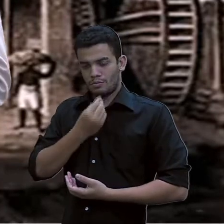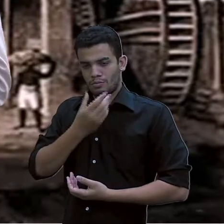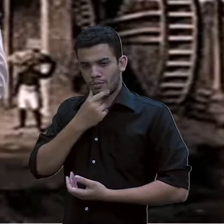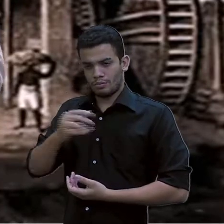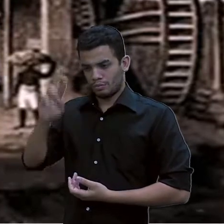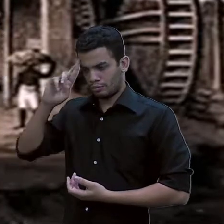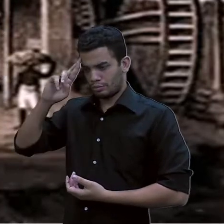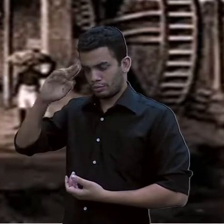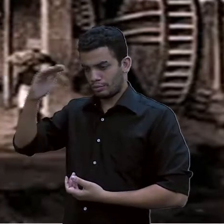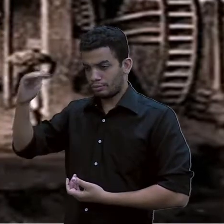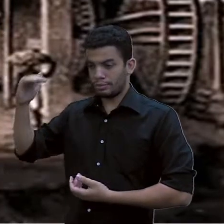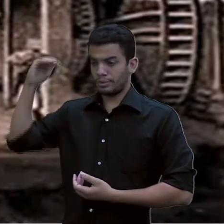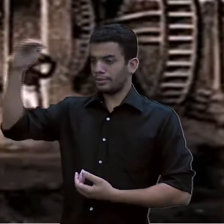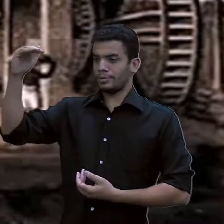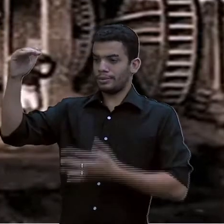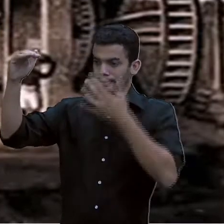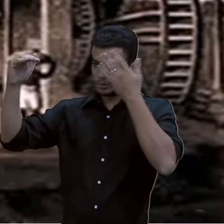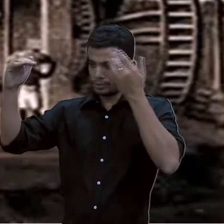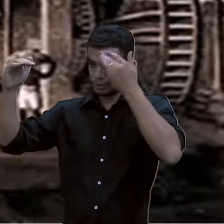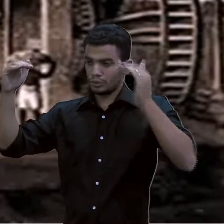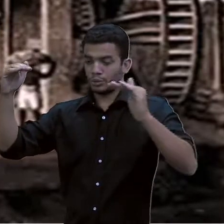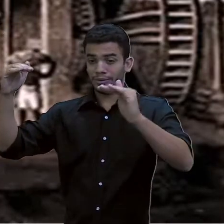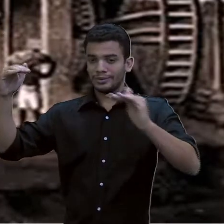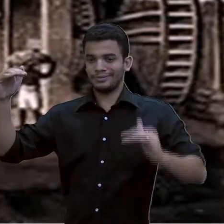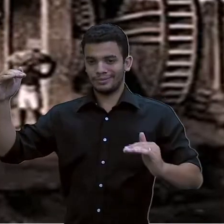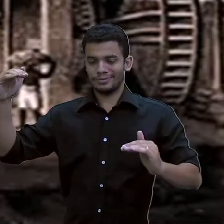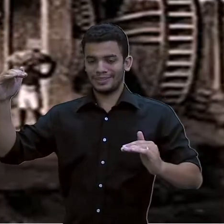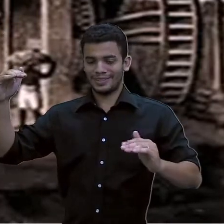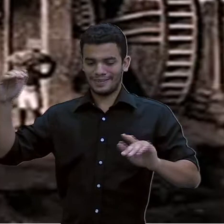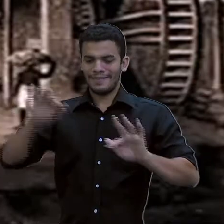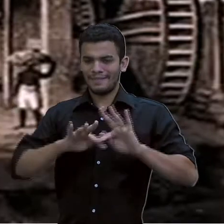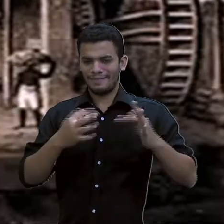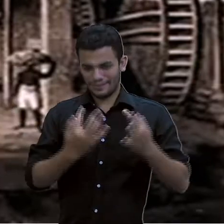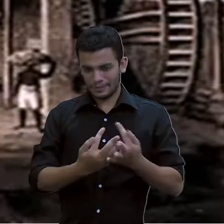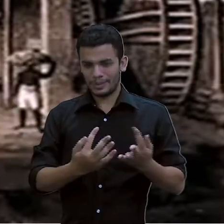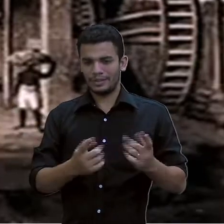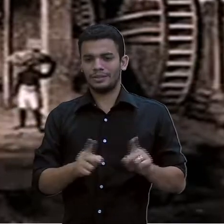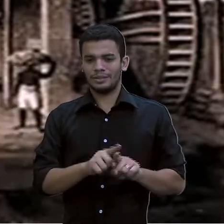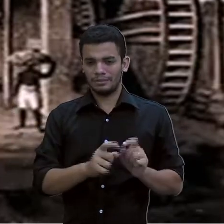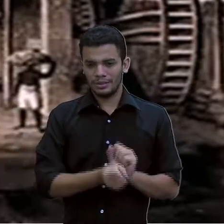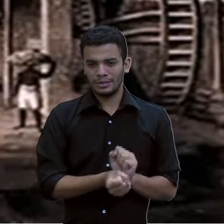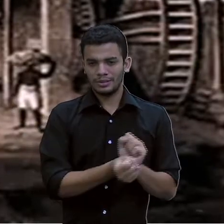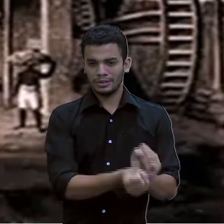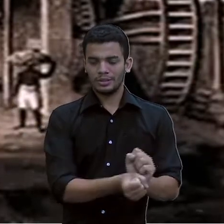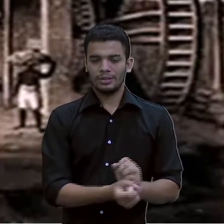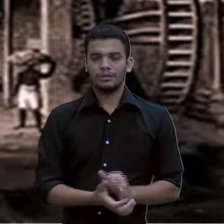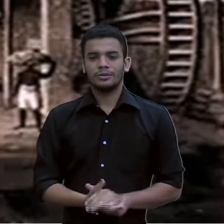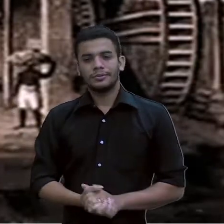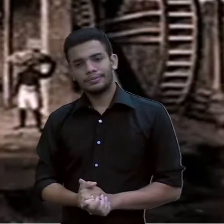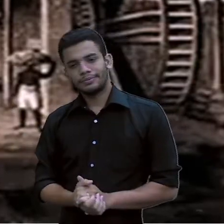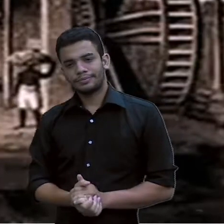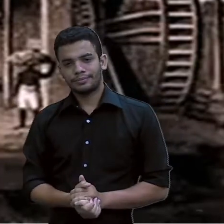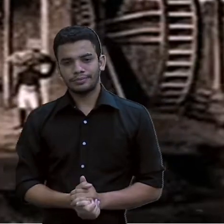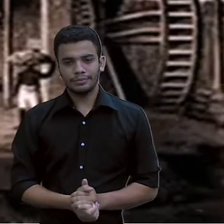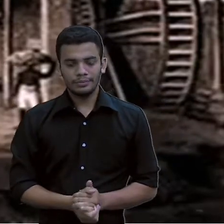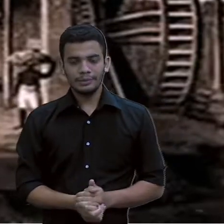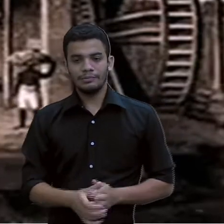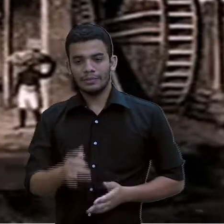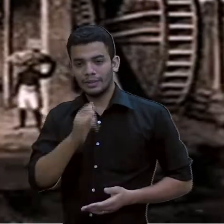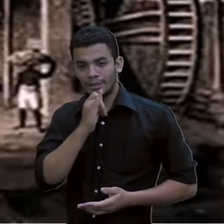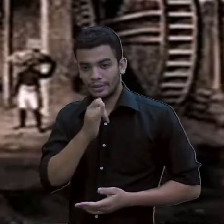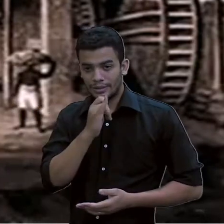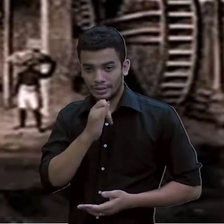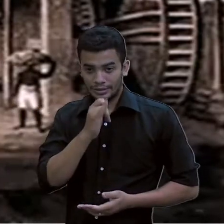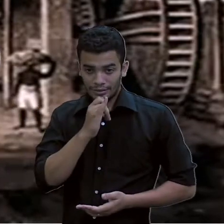de subsistência da sociedade estava ligada à agricultura e ao latifúndio. Repetindo sempre